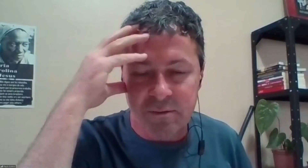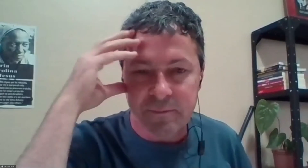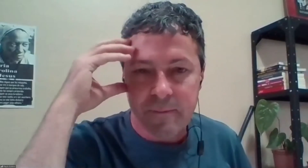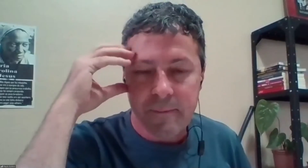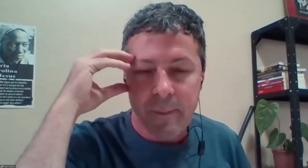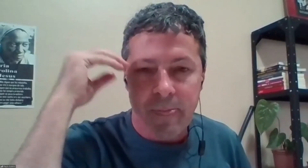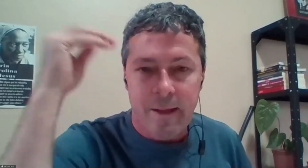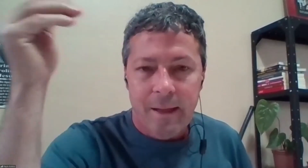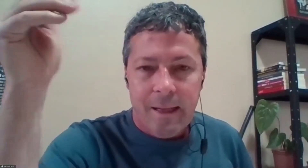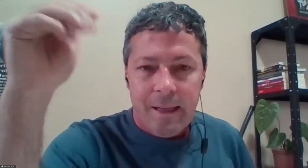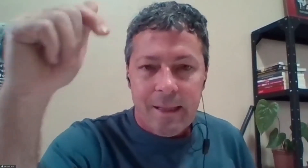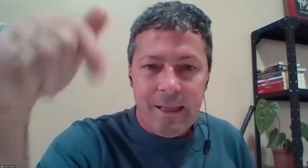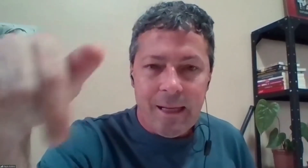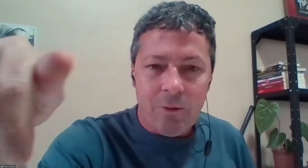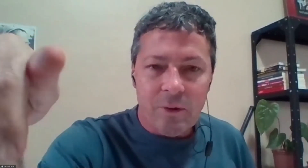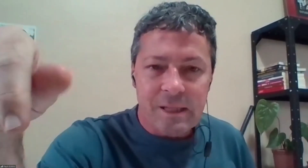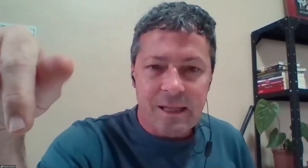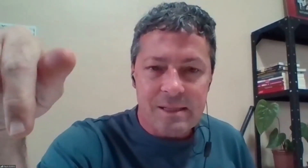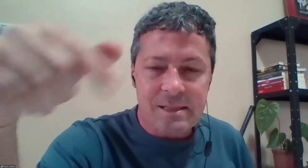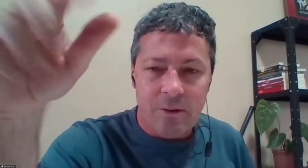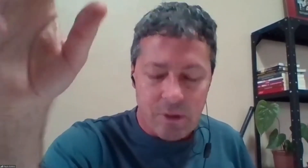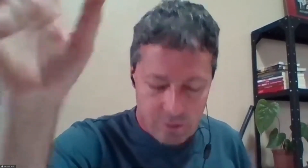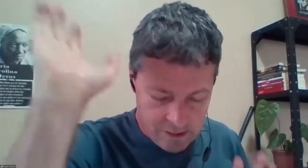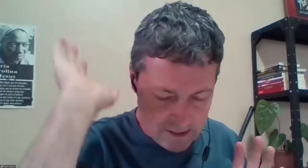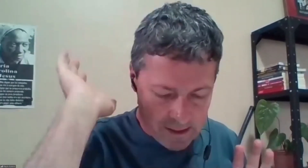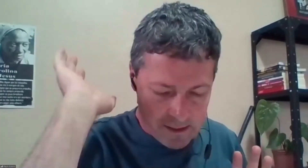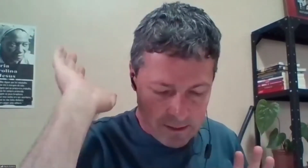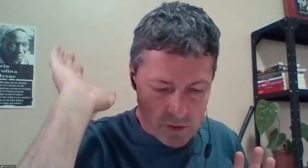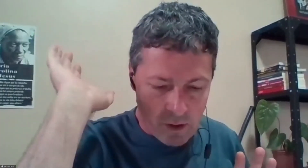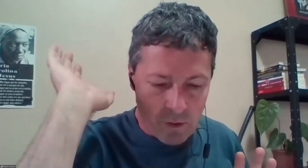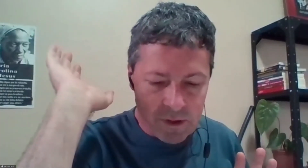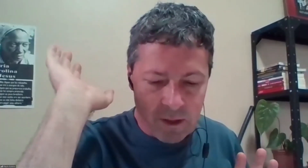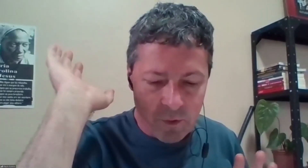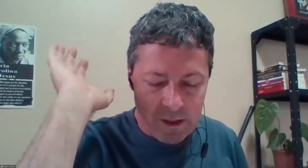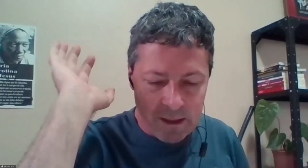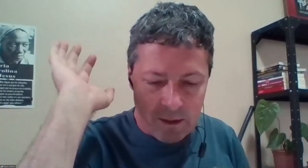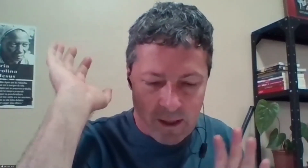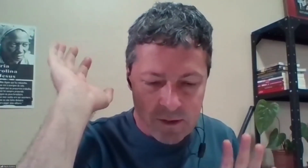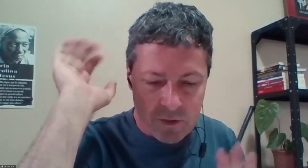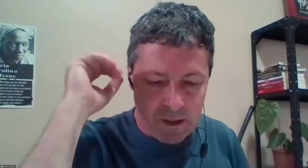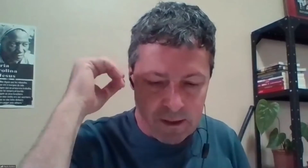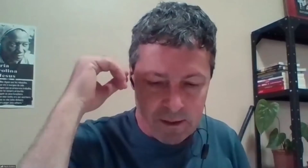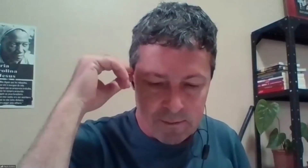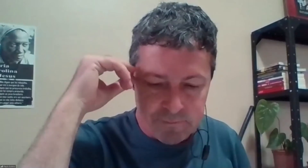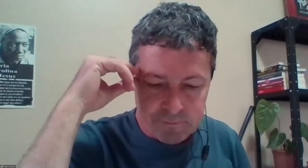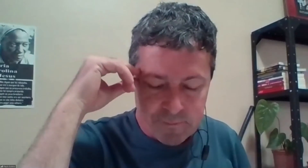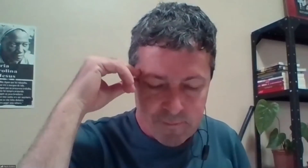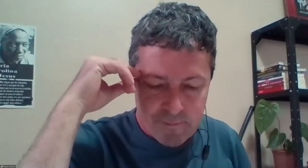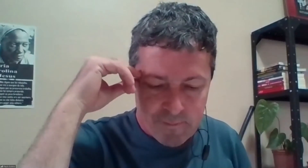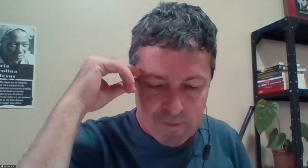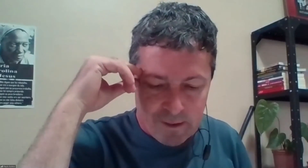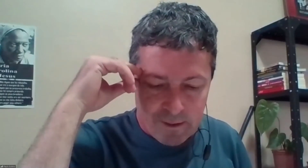discutindo. E a outra questão que eu queria só contribuir, que eu acho que